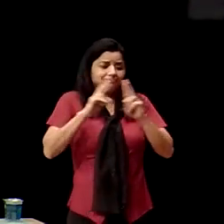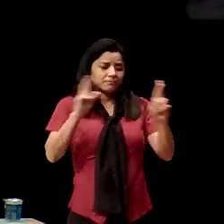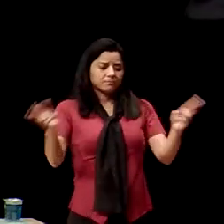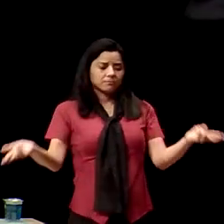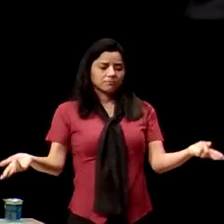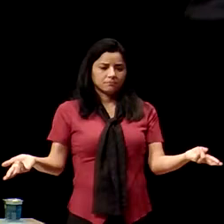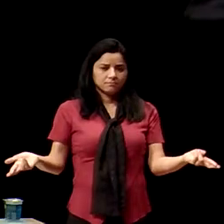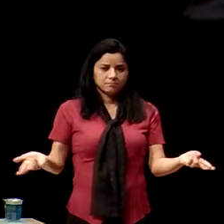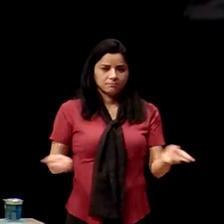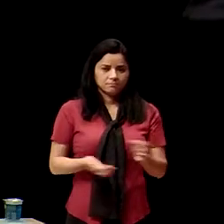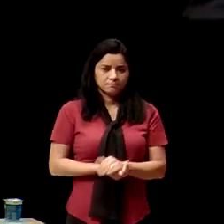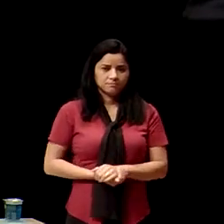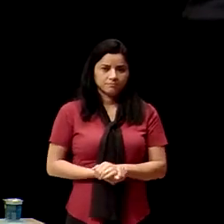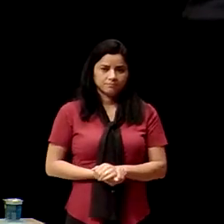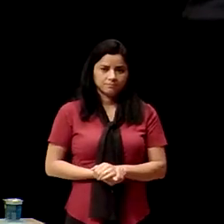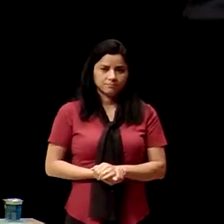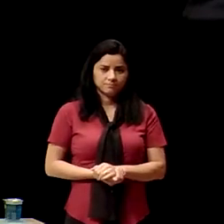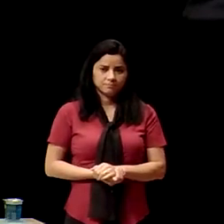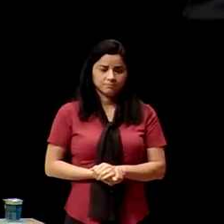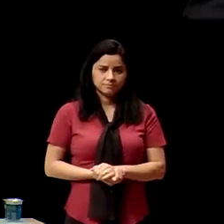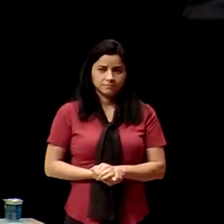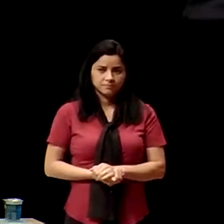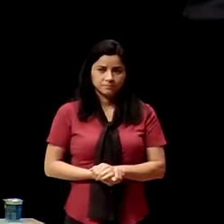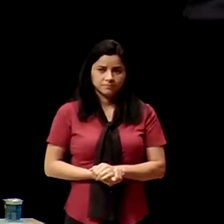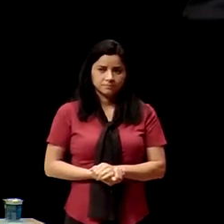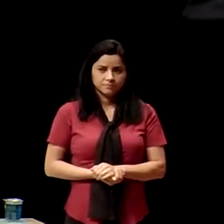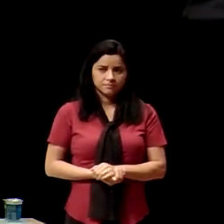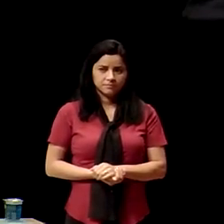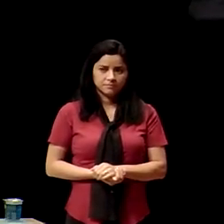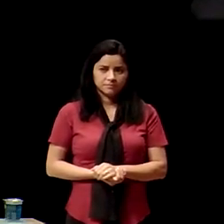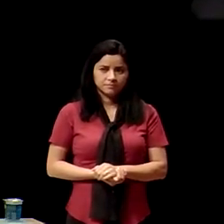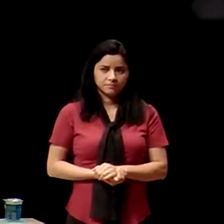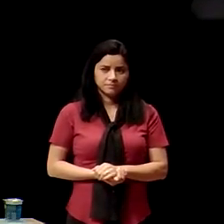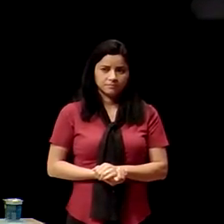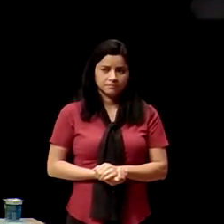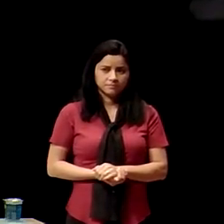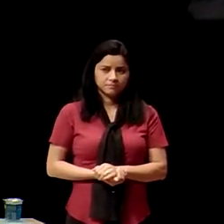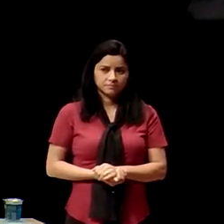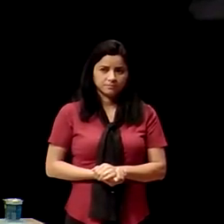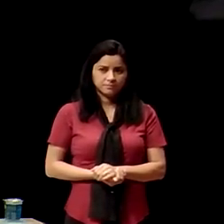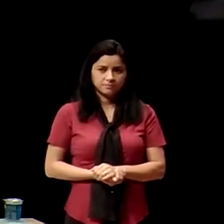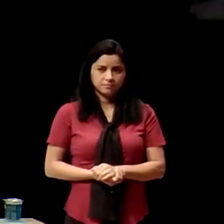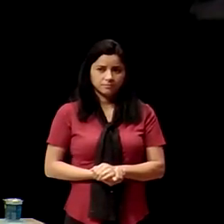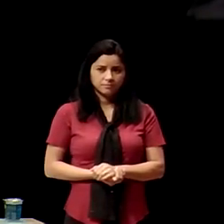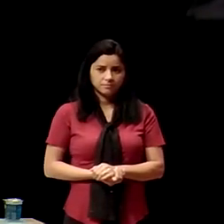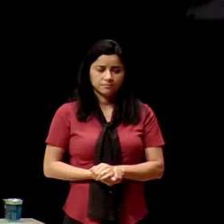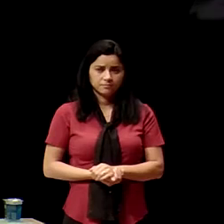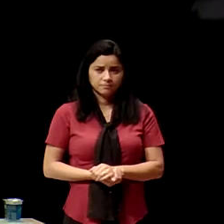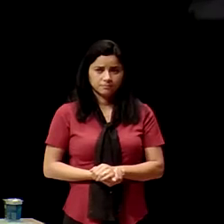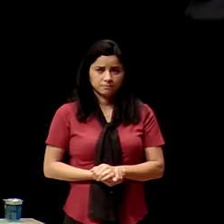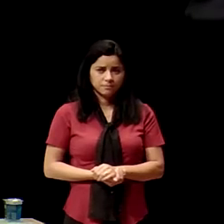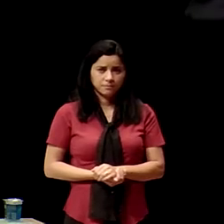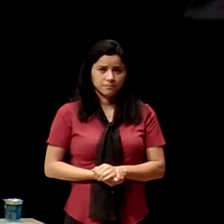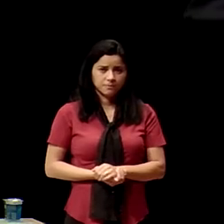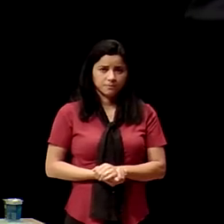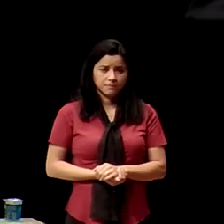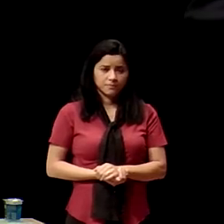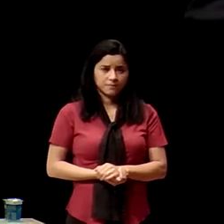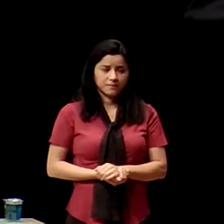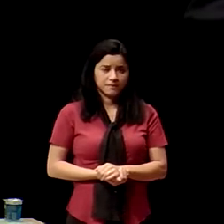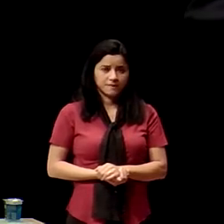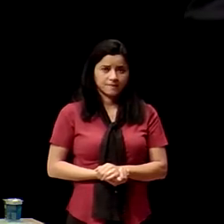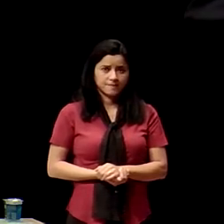pergunta. But research can aim to weigh the pros and cons of